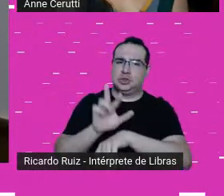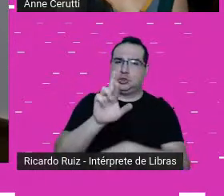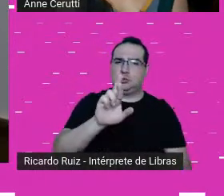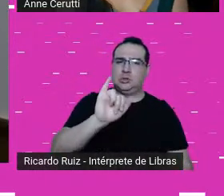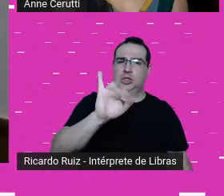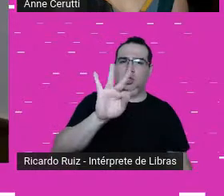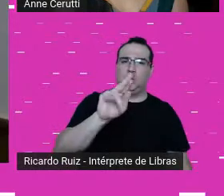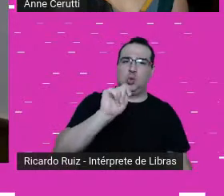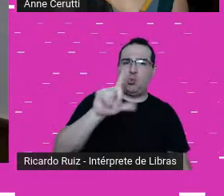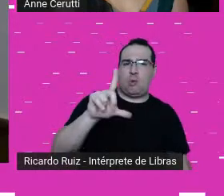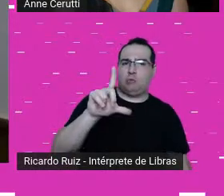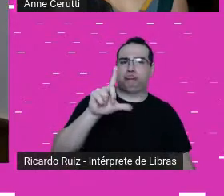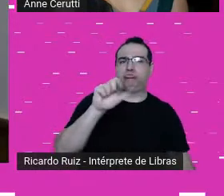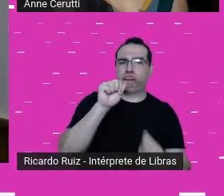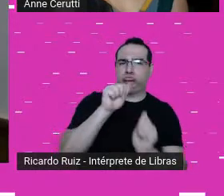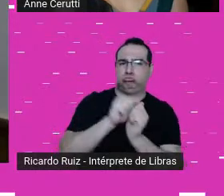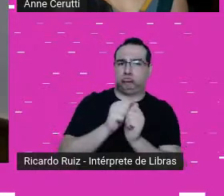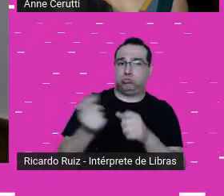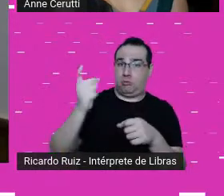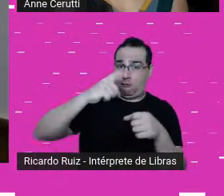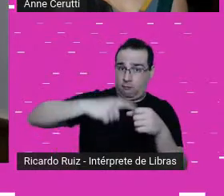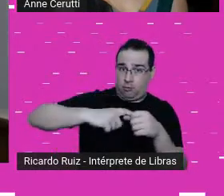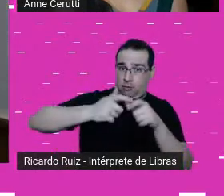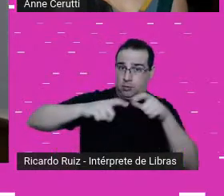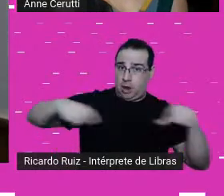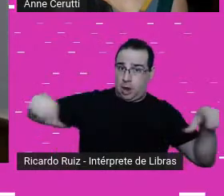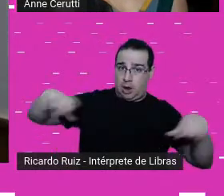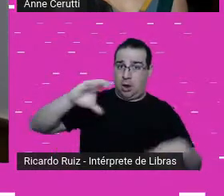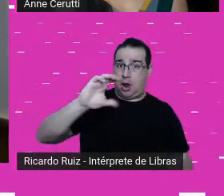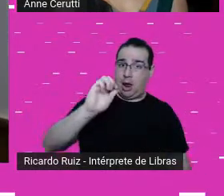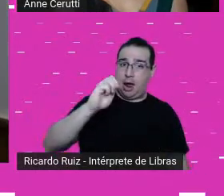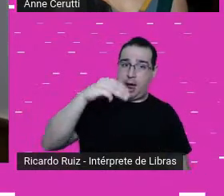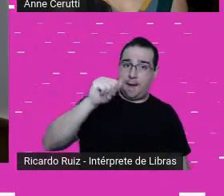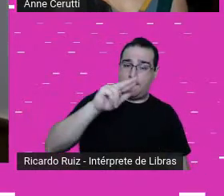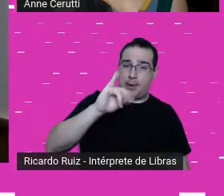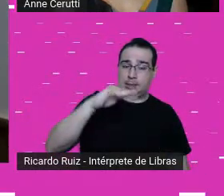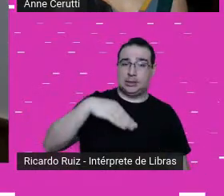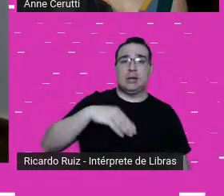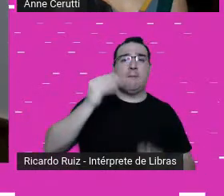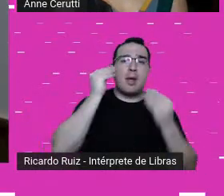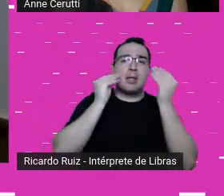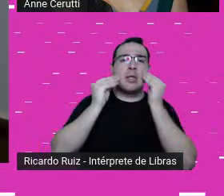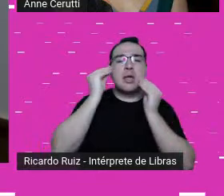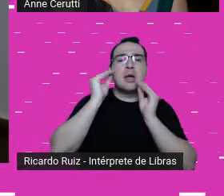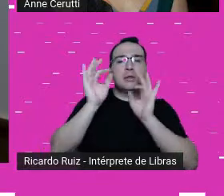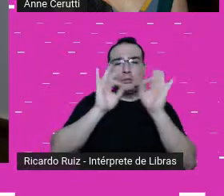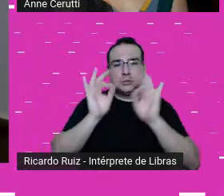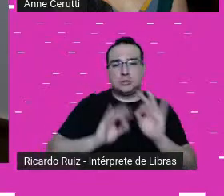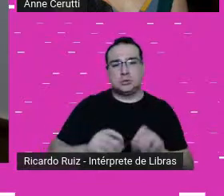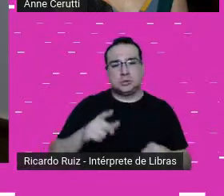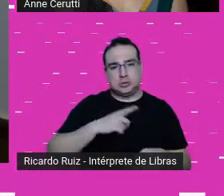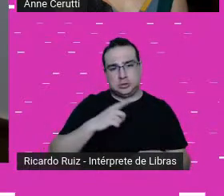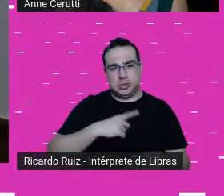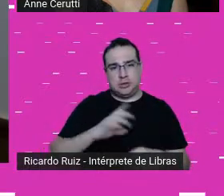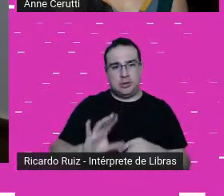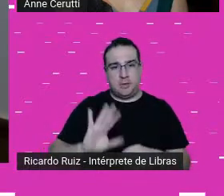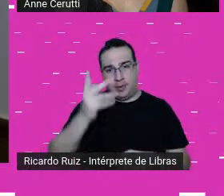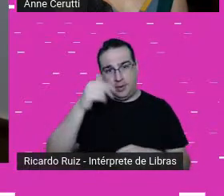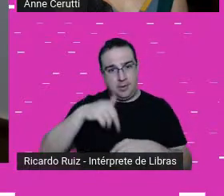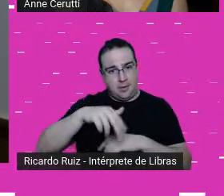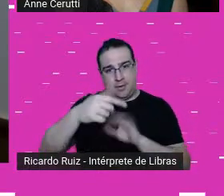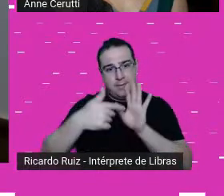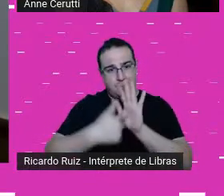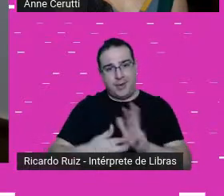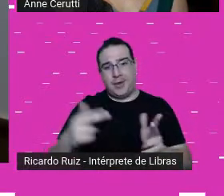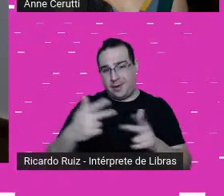voltava para esse camarim longo, eu lembro disso, para maquiagem, tudo. Eu tinha uma pequena aparição só para fazer a